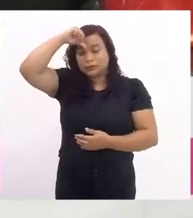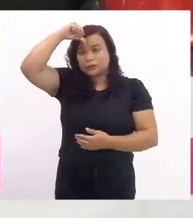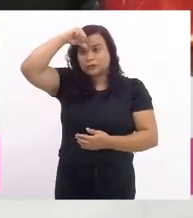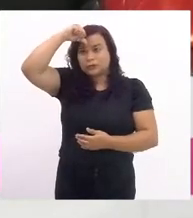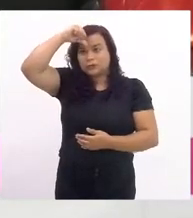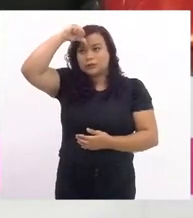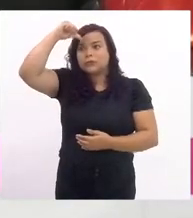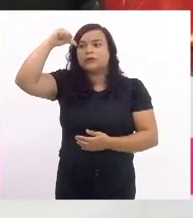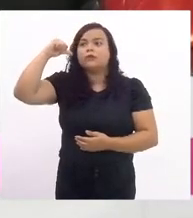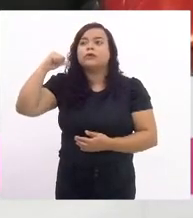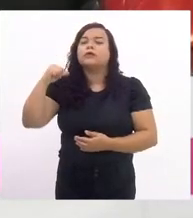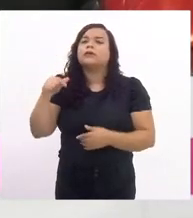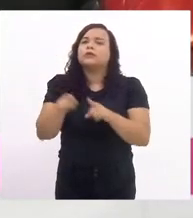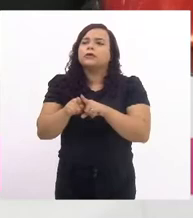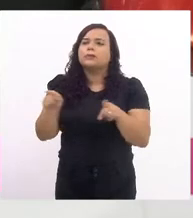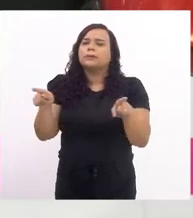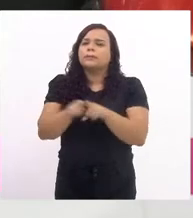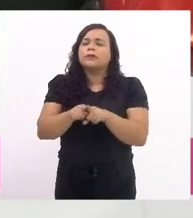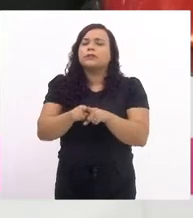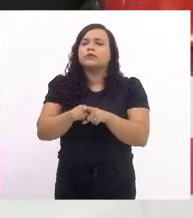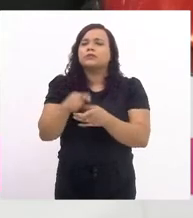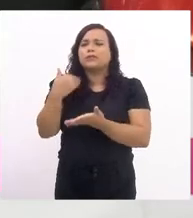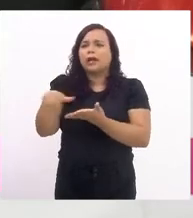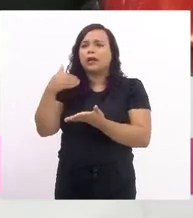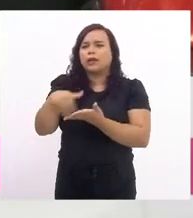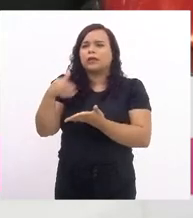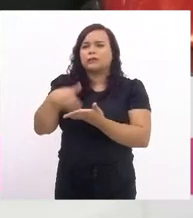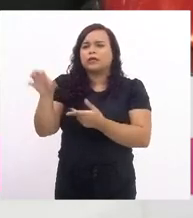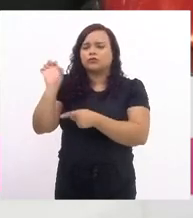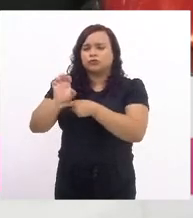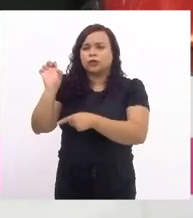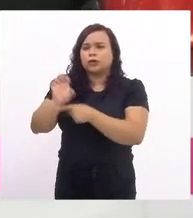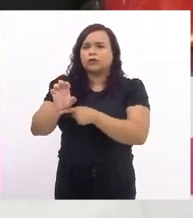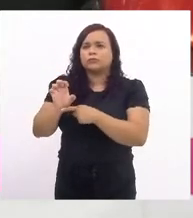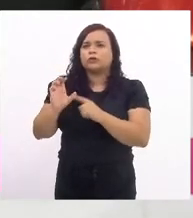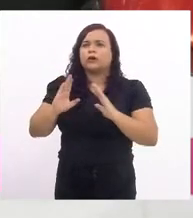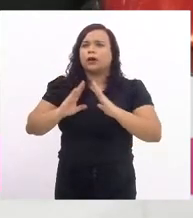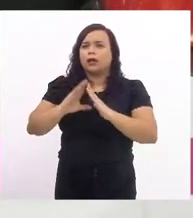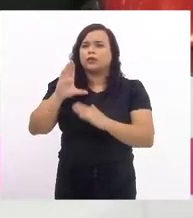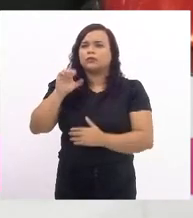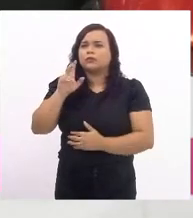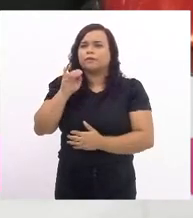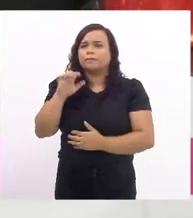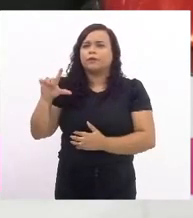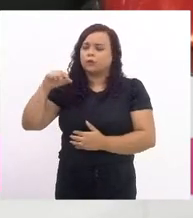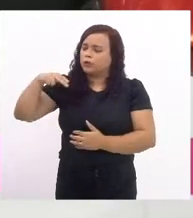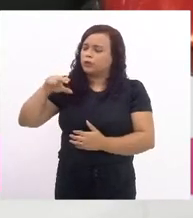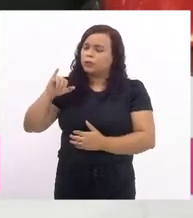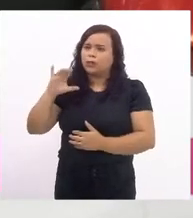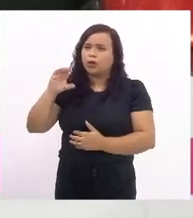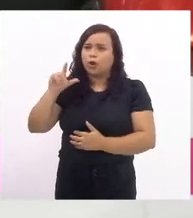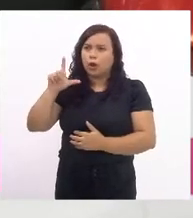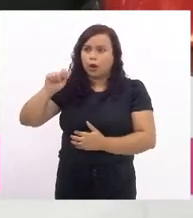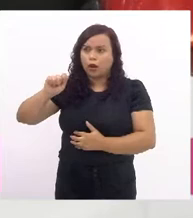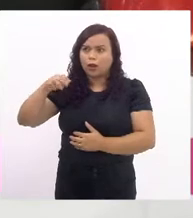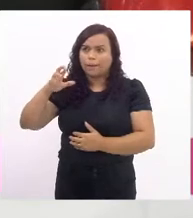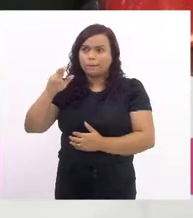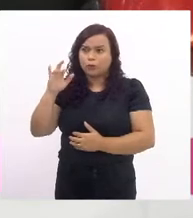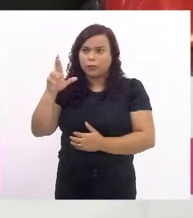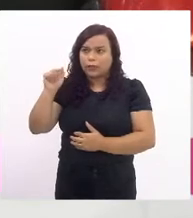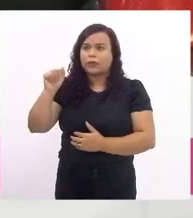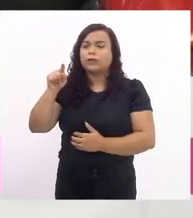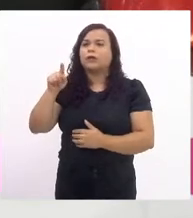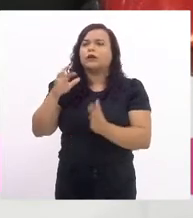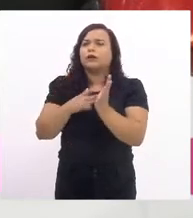com vistas ao secretário estadual da Casa Civil, Nicola Moreira Messione, o envio de mensagem dispondo sobre a